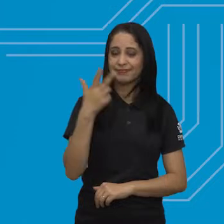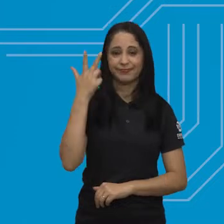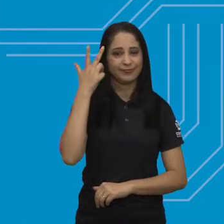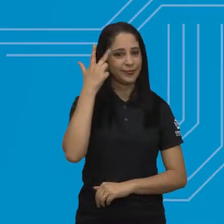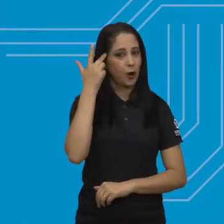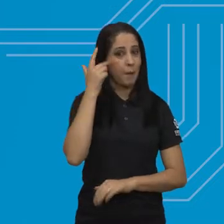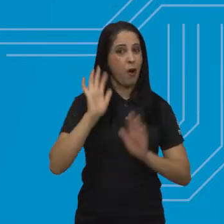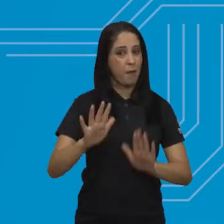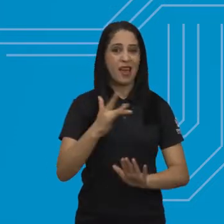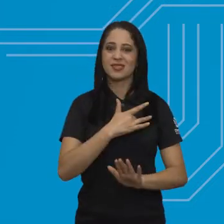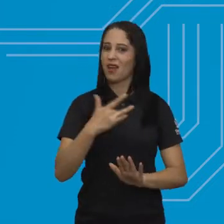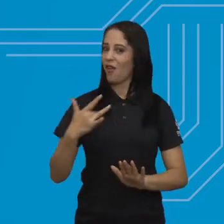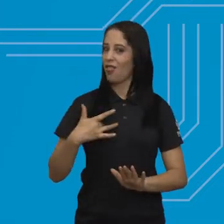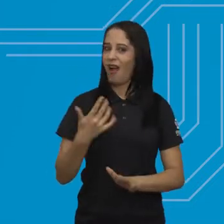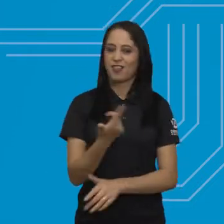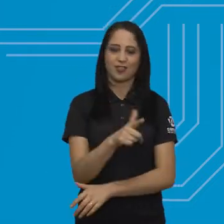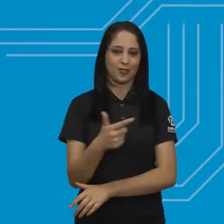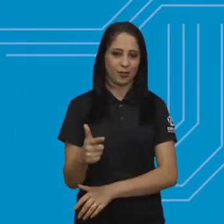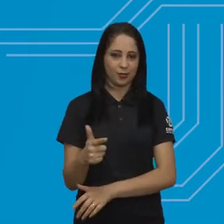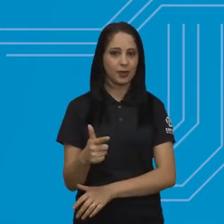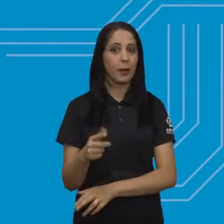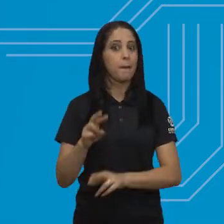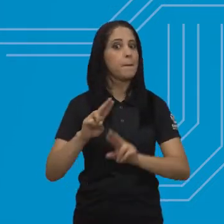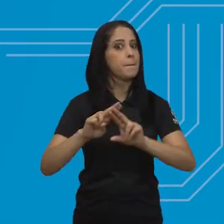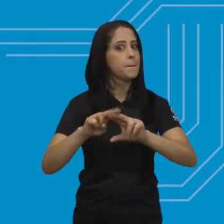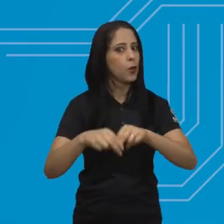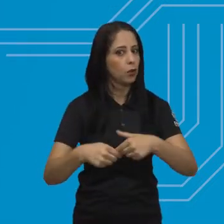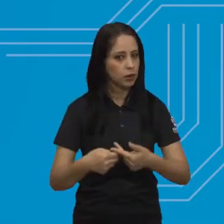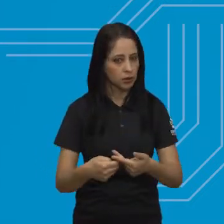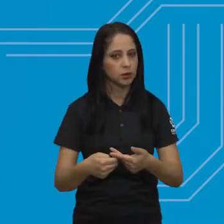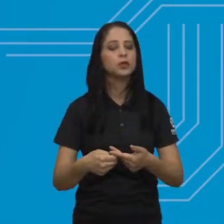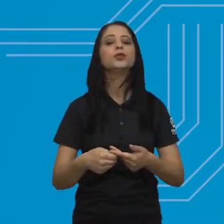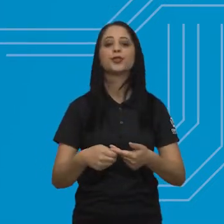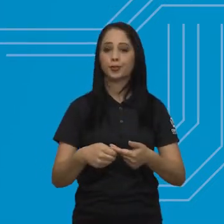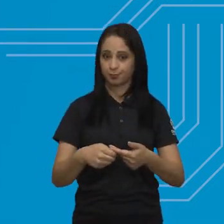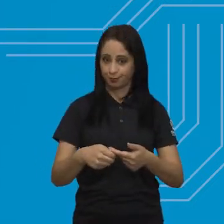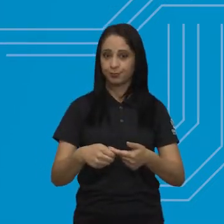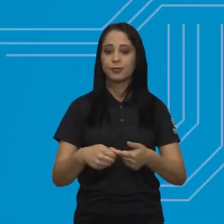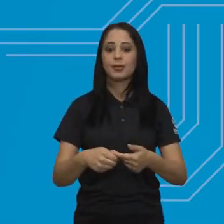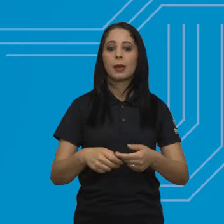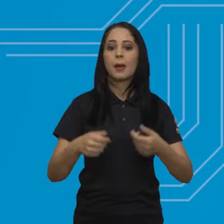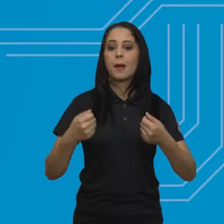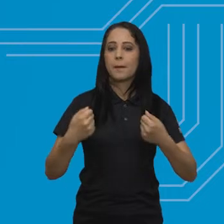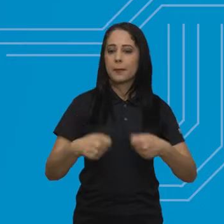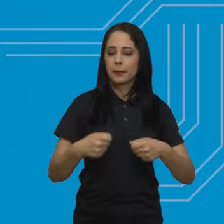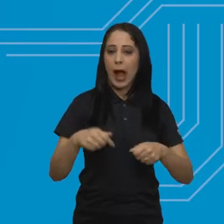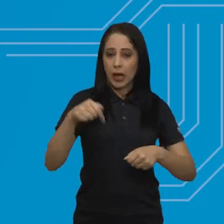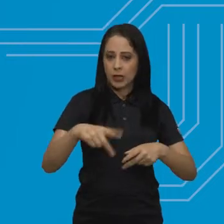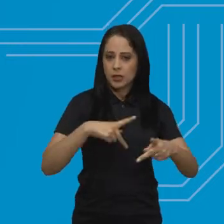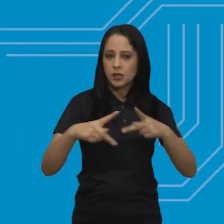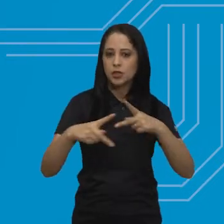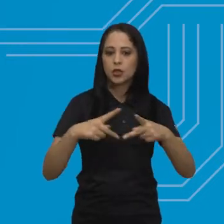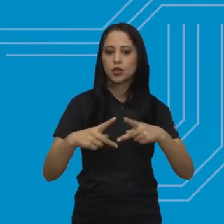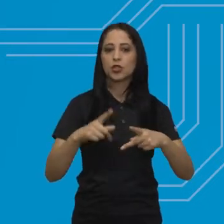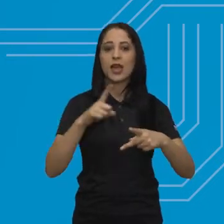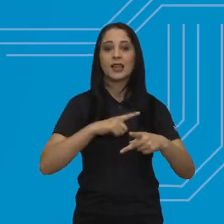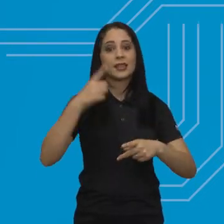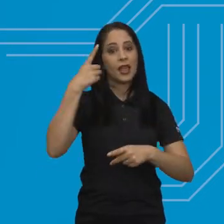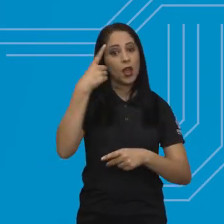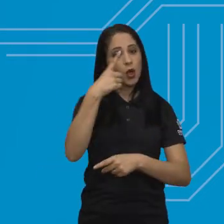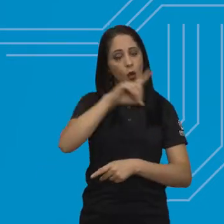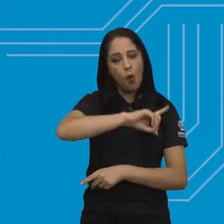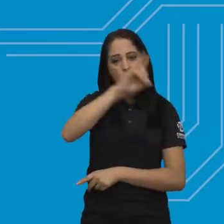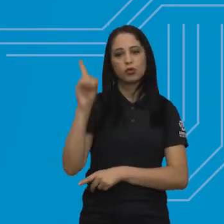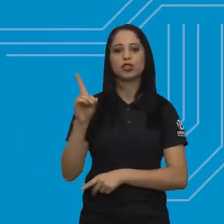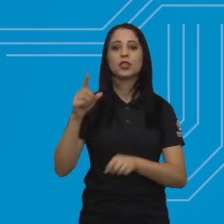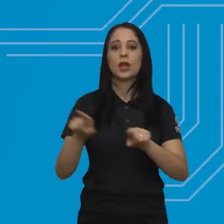brasileiros né um hábito nada saudável para reforçar os riscos do uso indiscriminado de remédios foram criados aqui